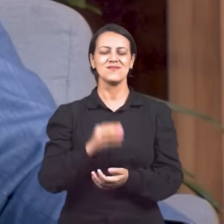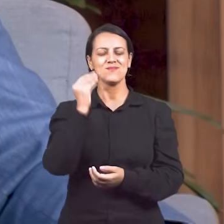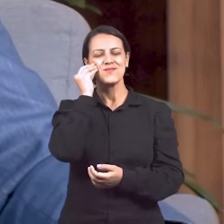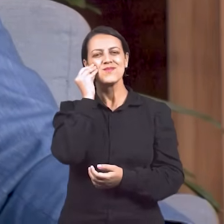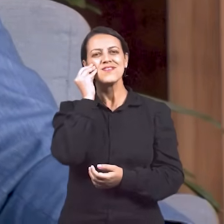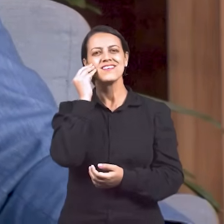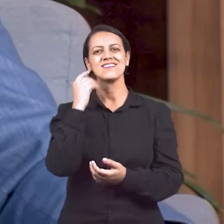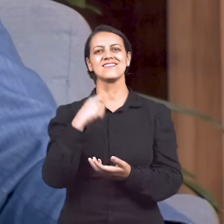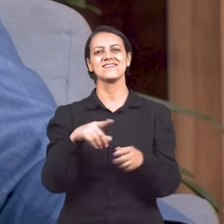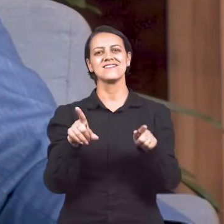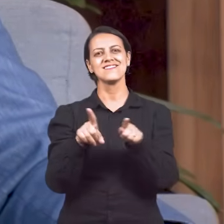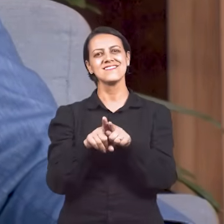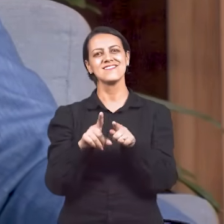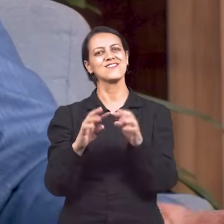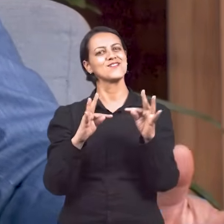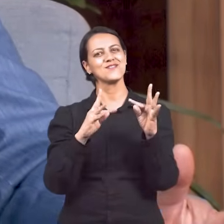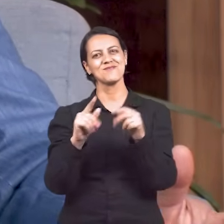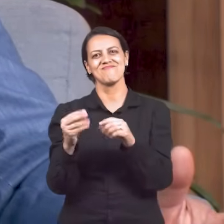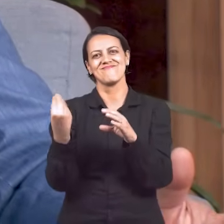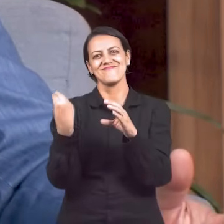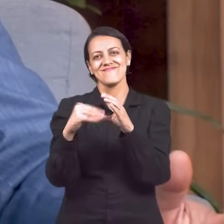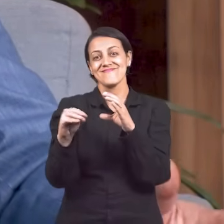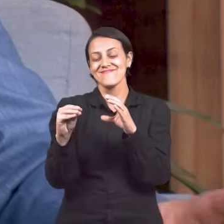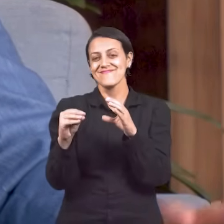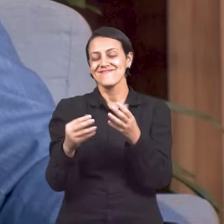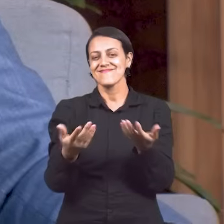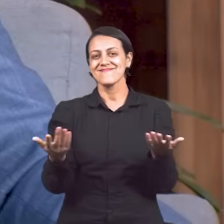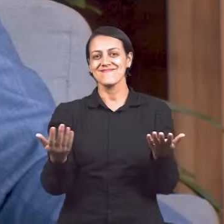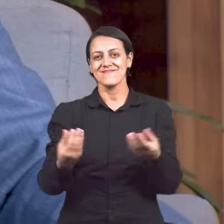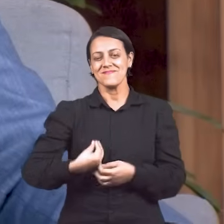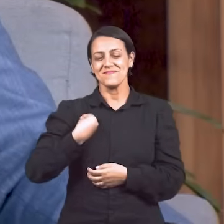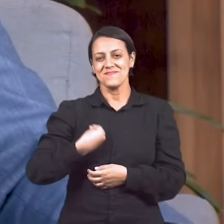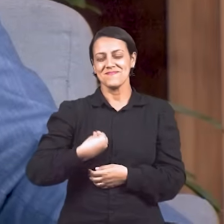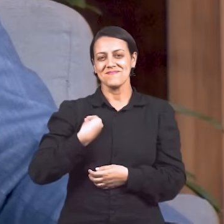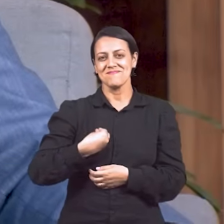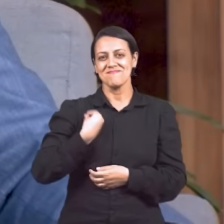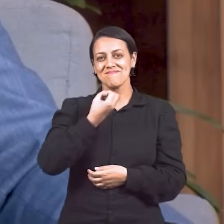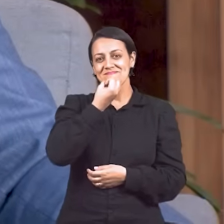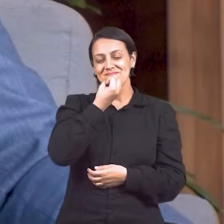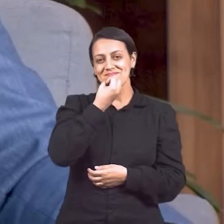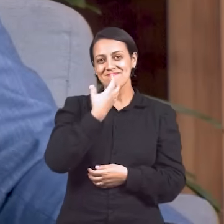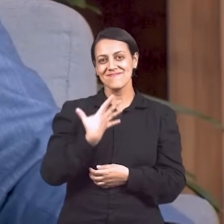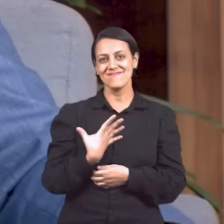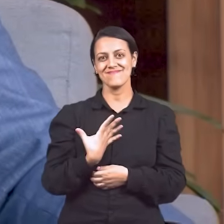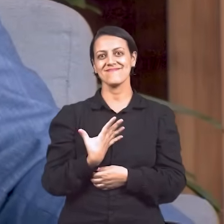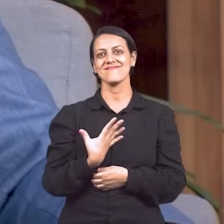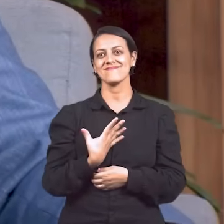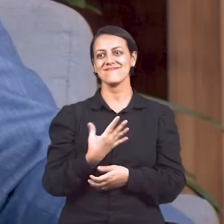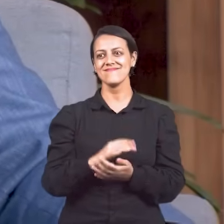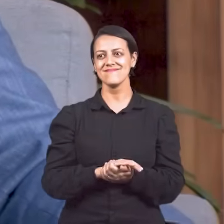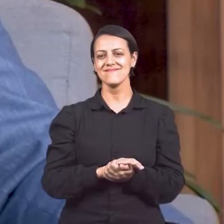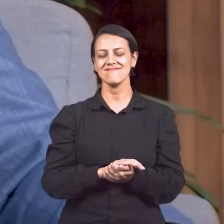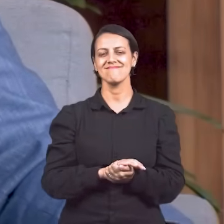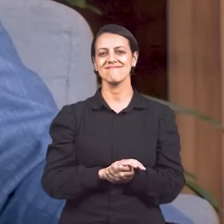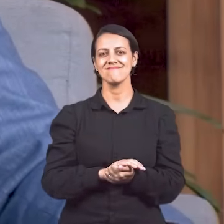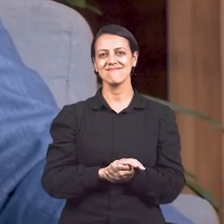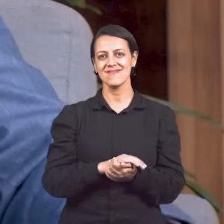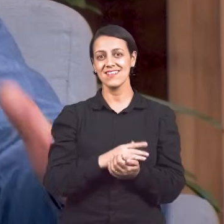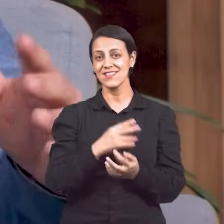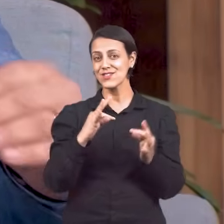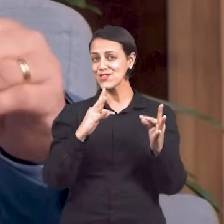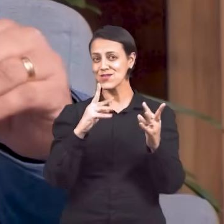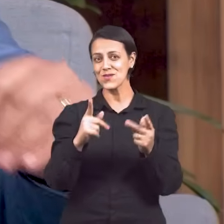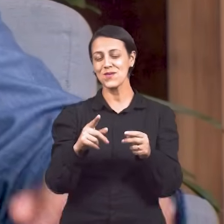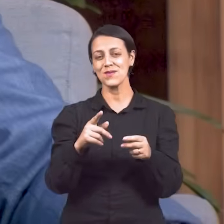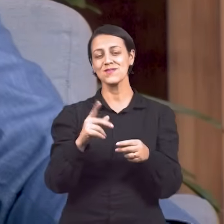enviados, a participação no programa tem sido muito boa, os nossos irmãos têm contribuído com o programa e